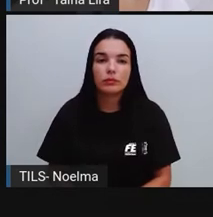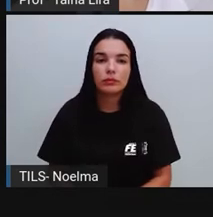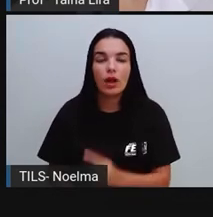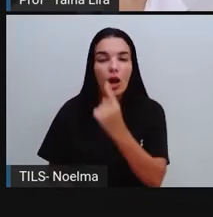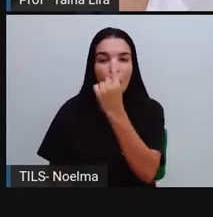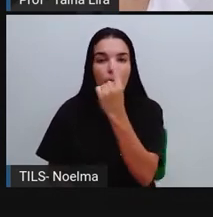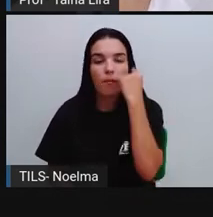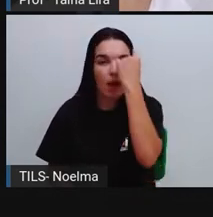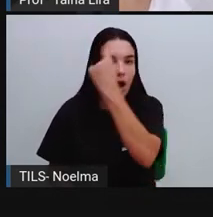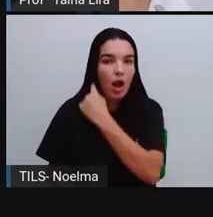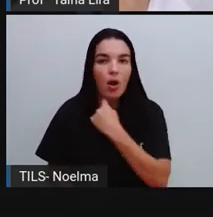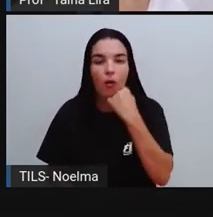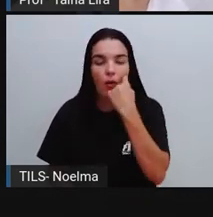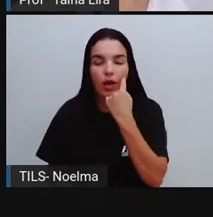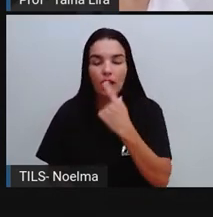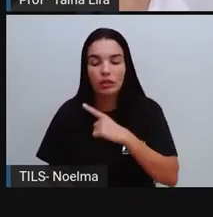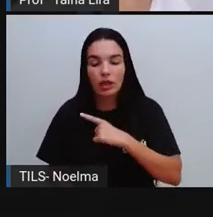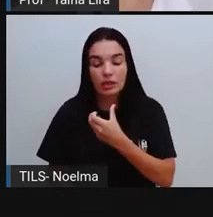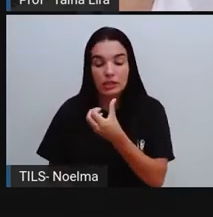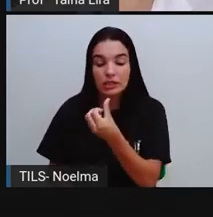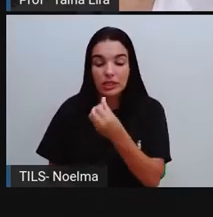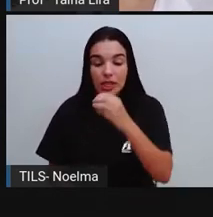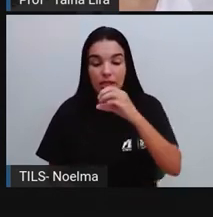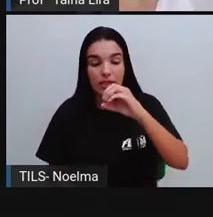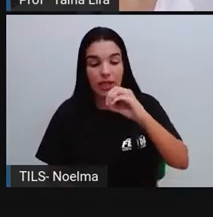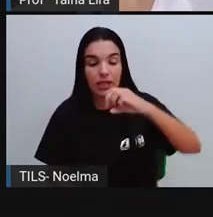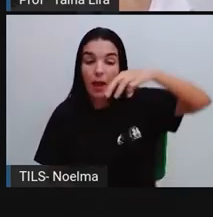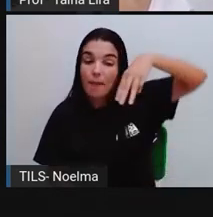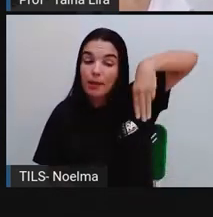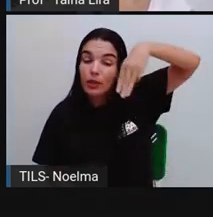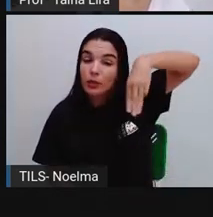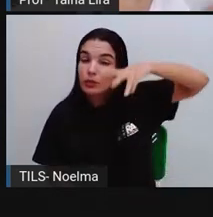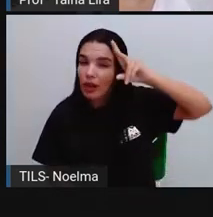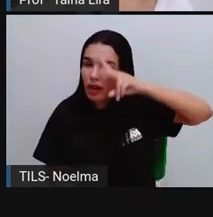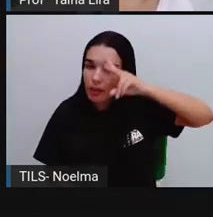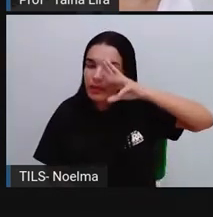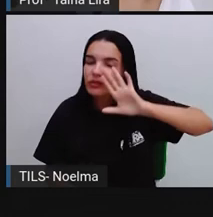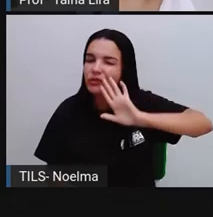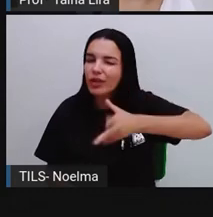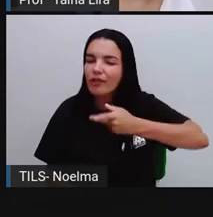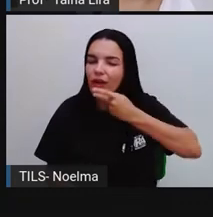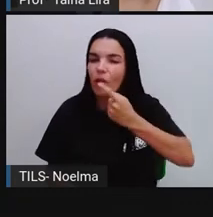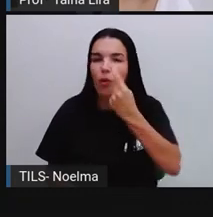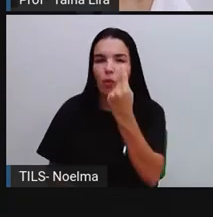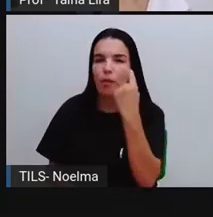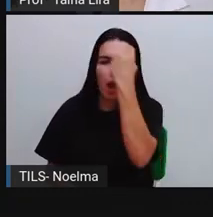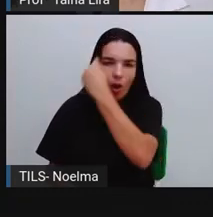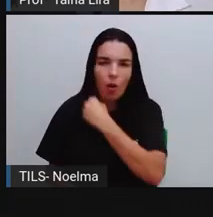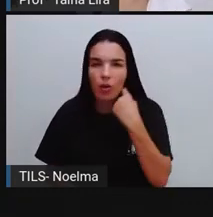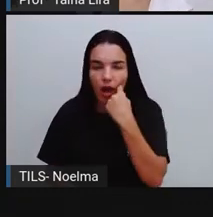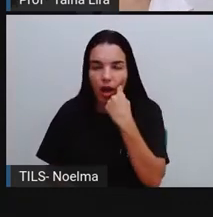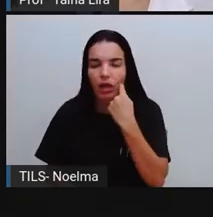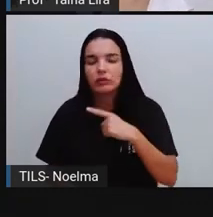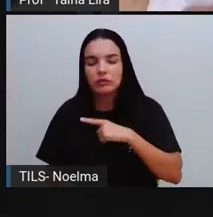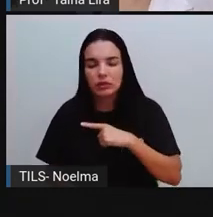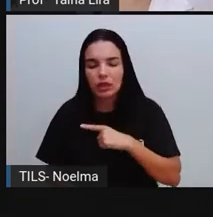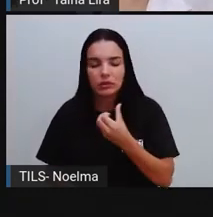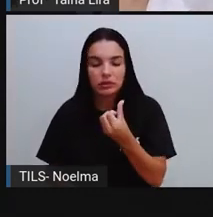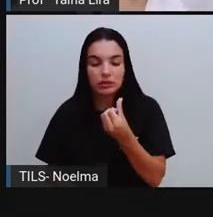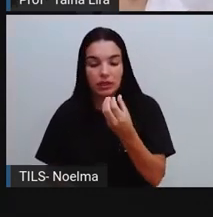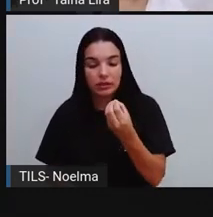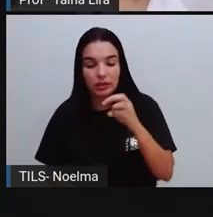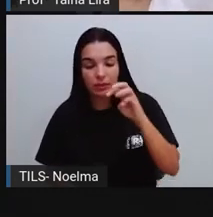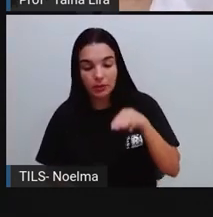uma hora tem 60 minutos. Lembram disso que a Pro já falou? Uma hora tem 60 minutos e um minuto tem